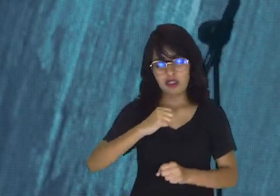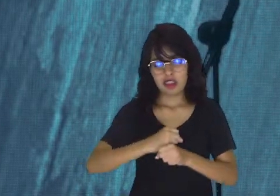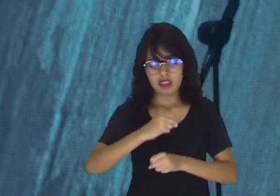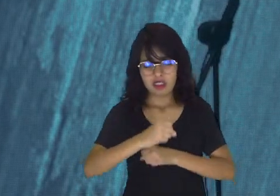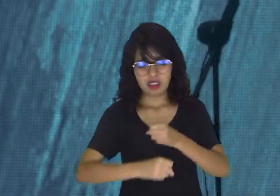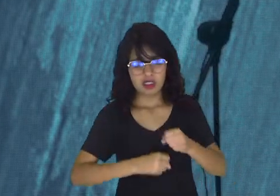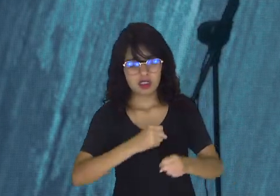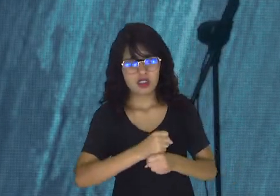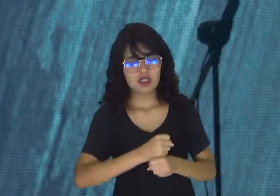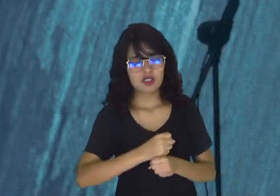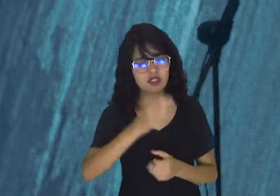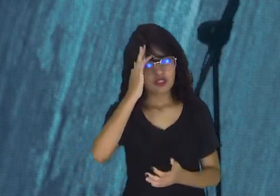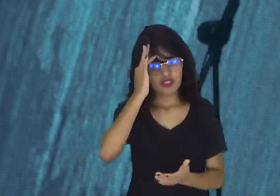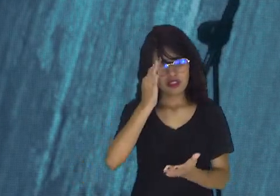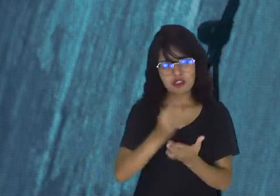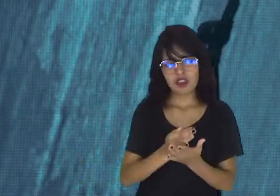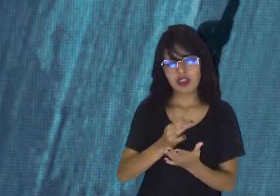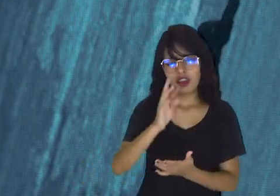Tu és.